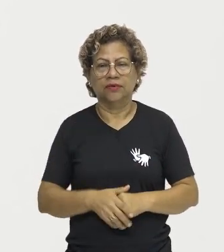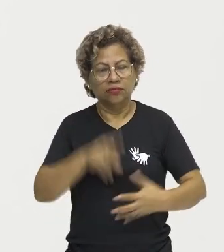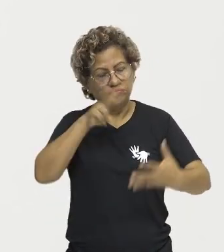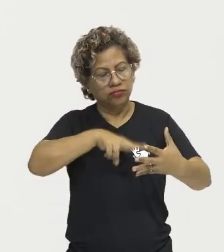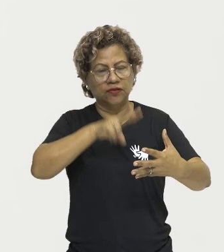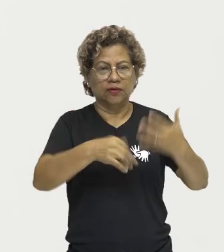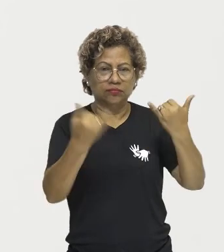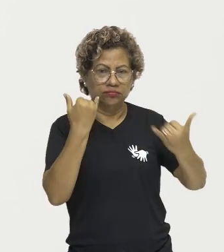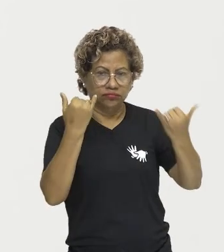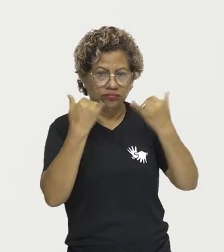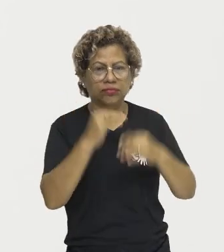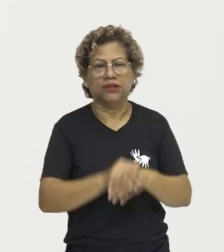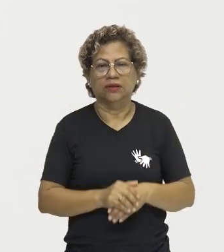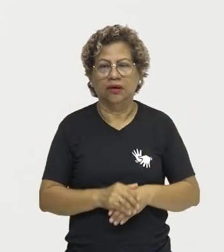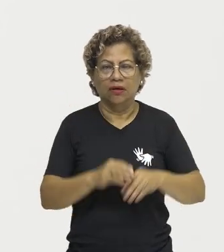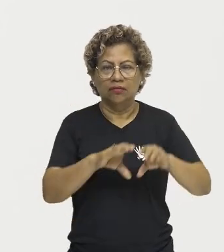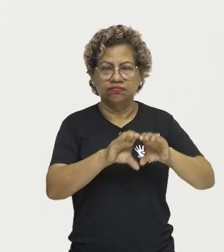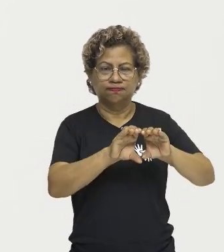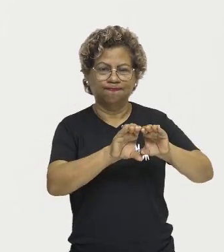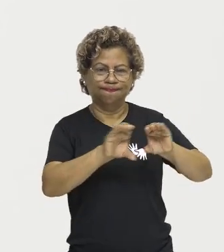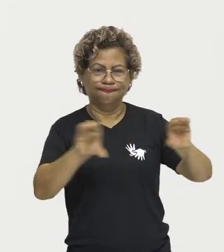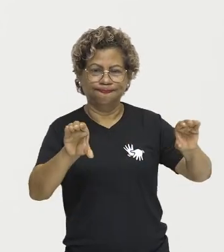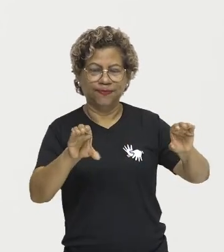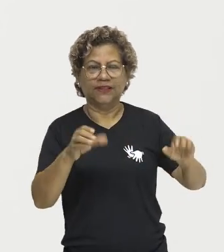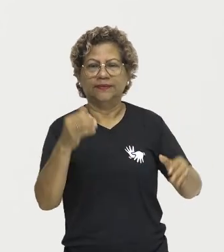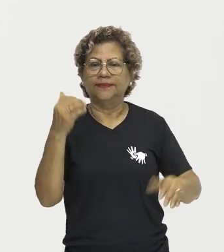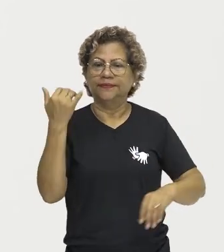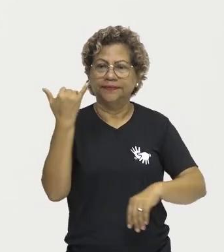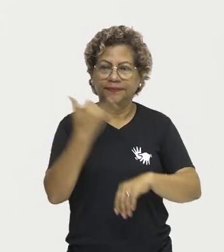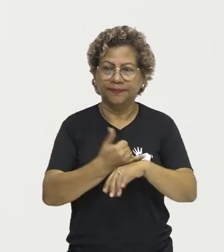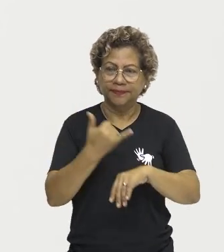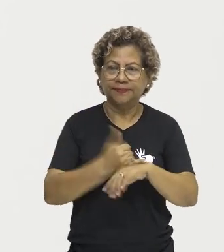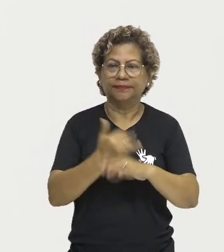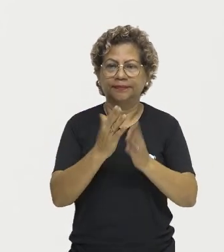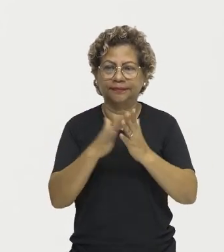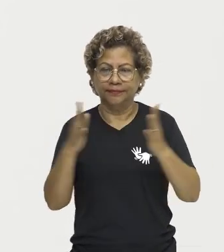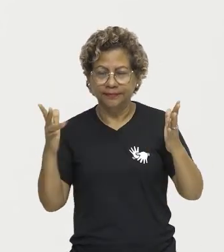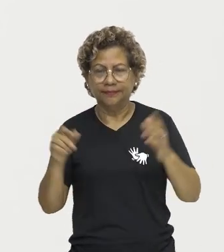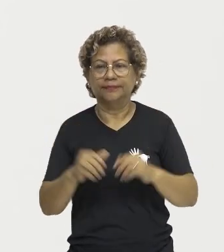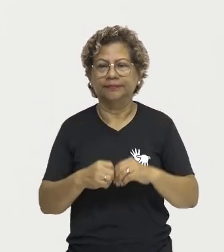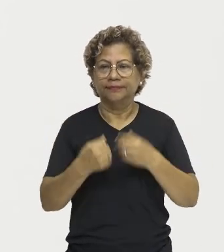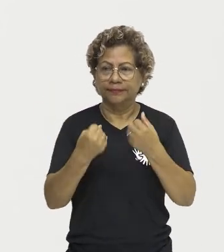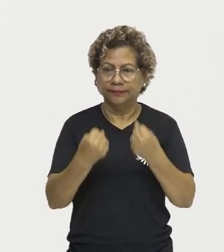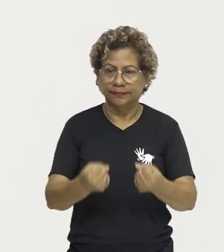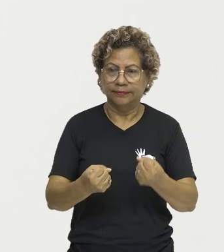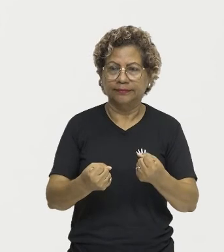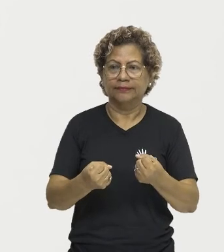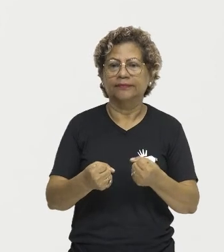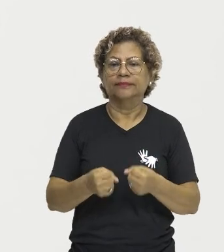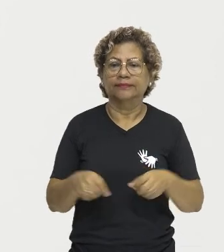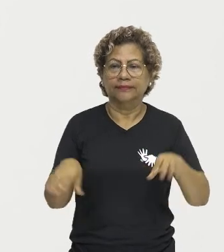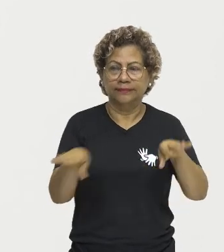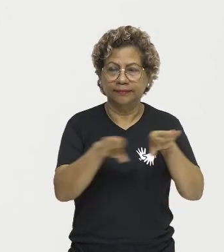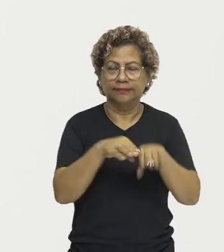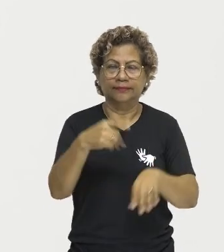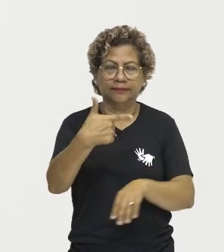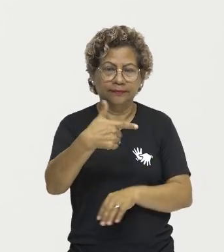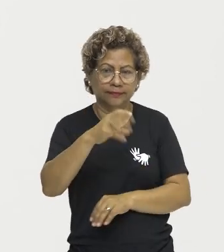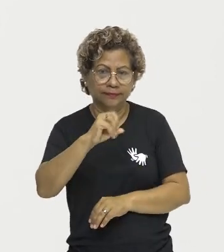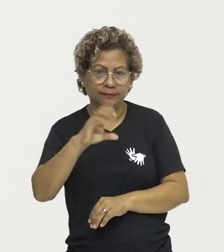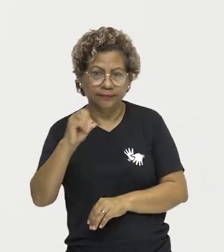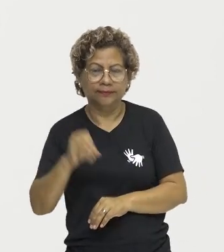a 200 gramas e a temperatura de 230 graus